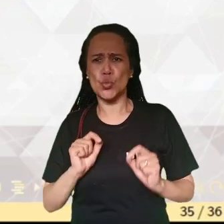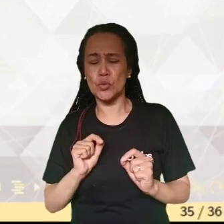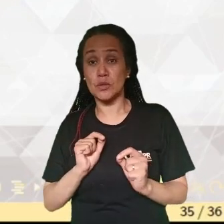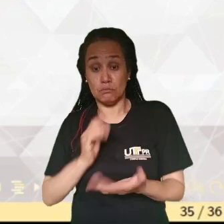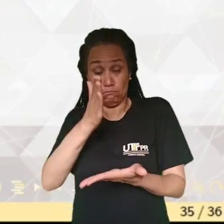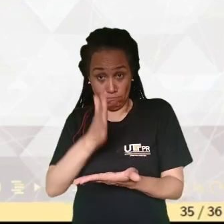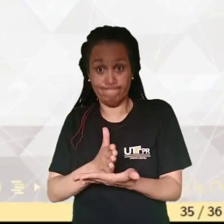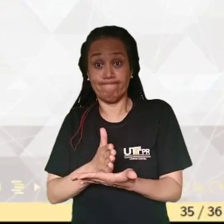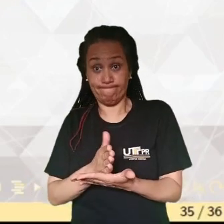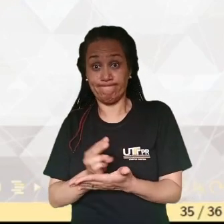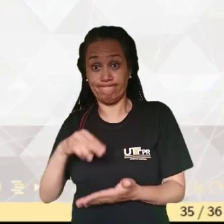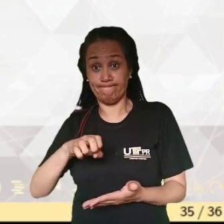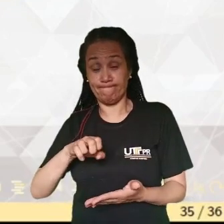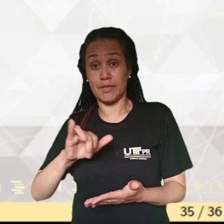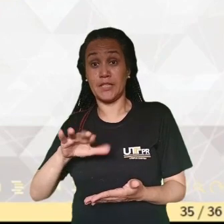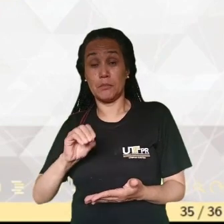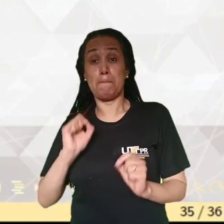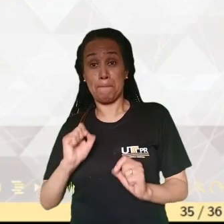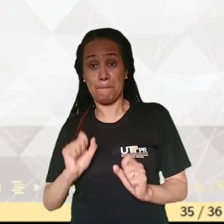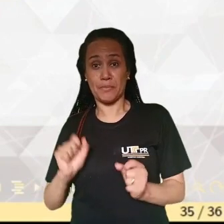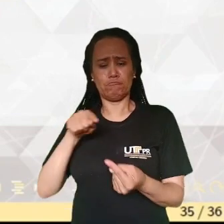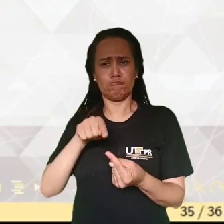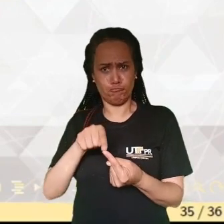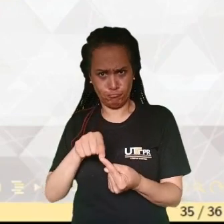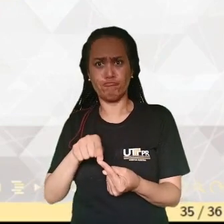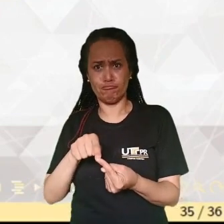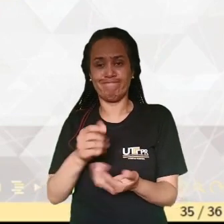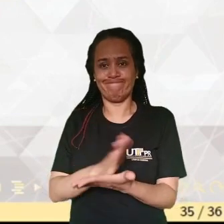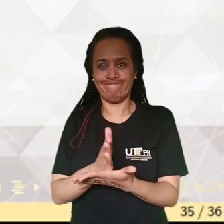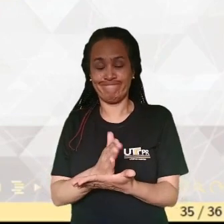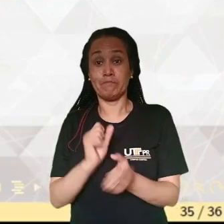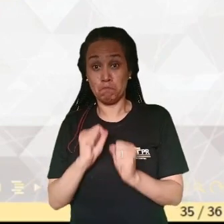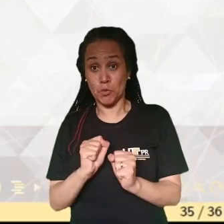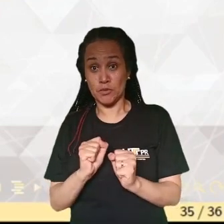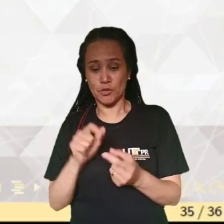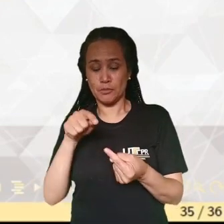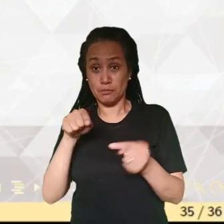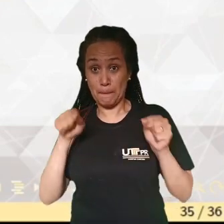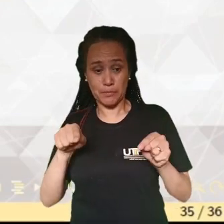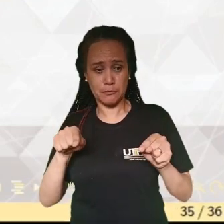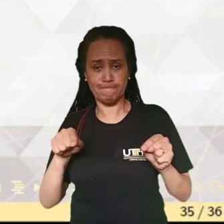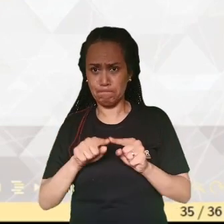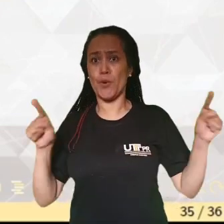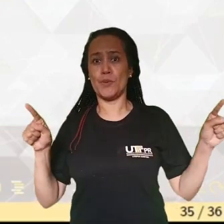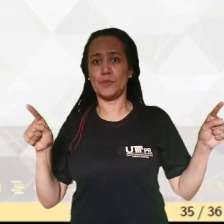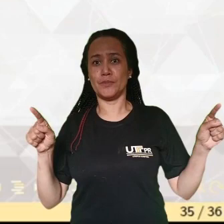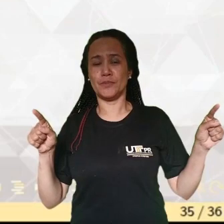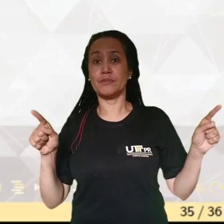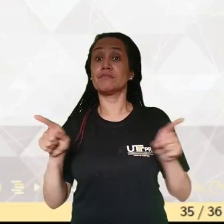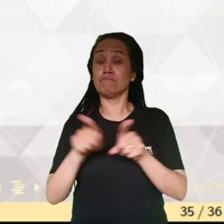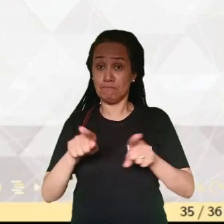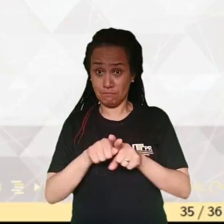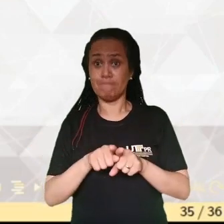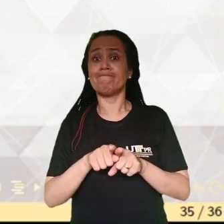se designa por aquilo que é central, ele pode ser algo que está no meio, pode ser um ponto de equilíbrio, pode ser um ponto equidistante, ou pode ser uma maior